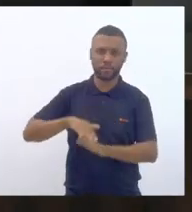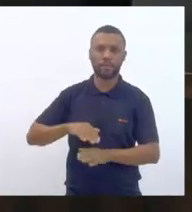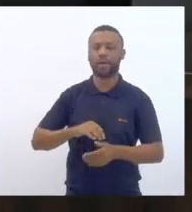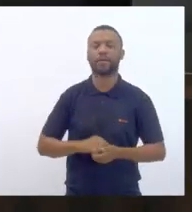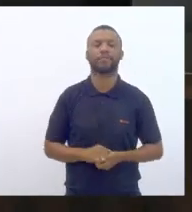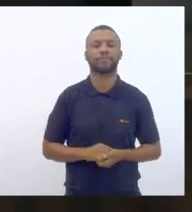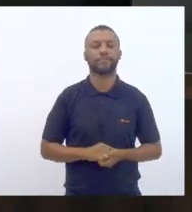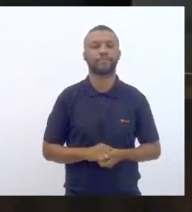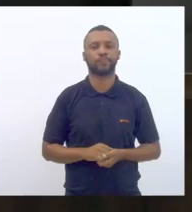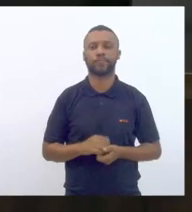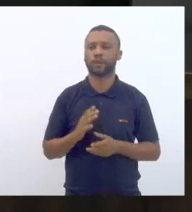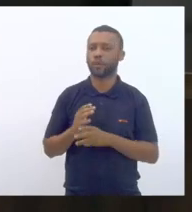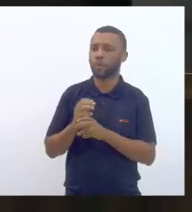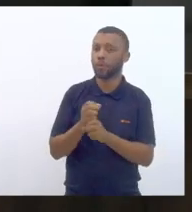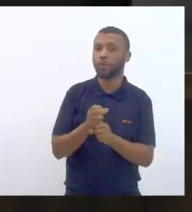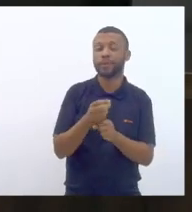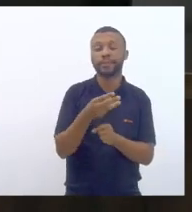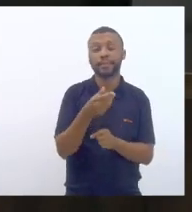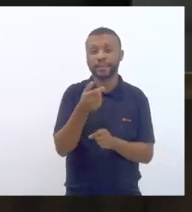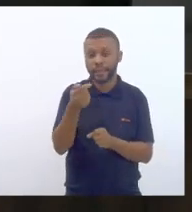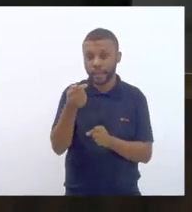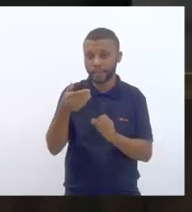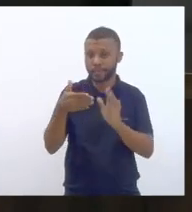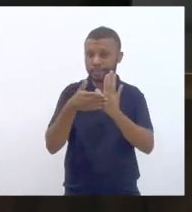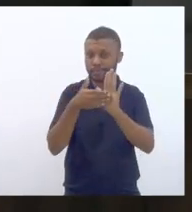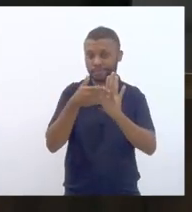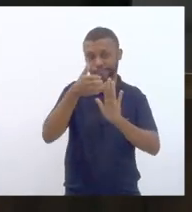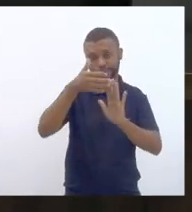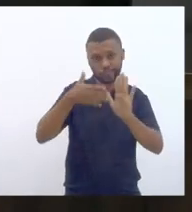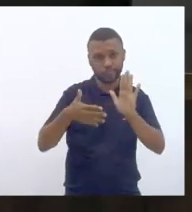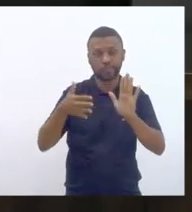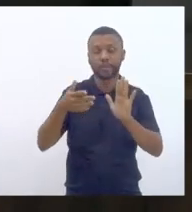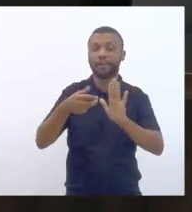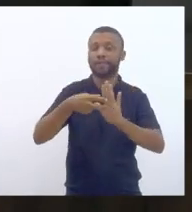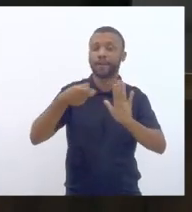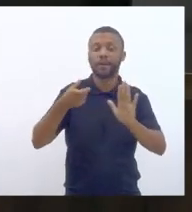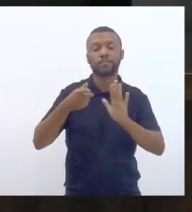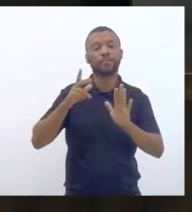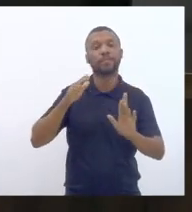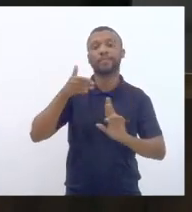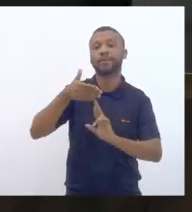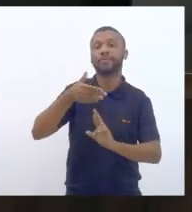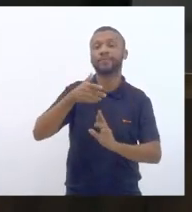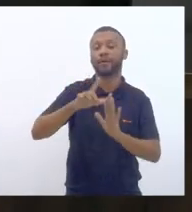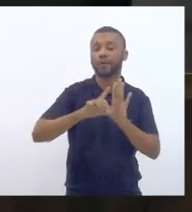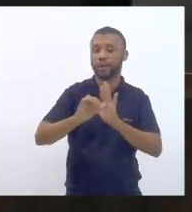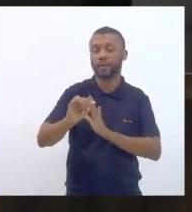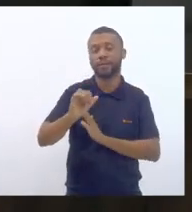Vamos ao 37º da pauta, veto total aposto ao projeto de lei